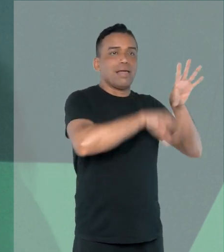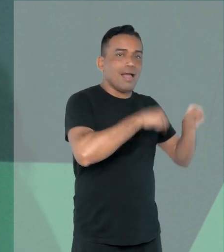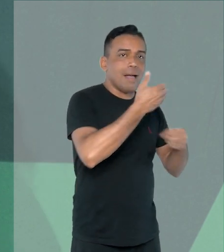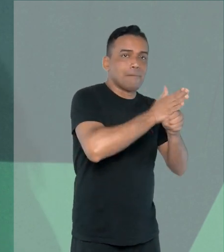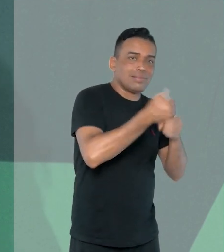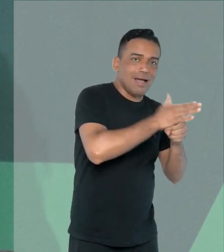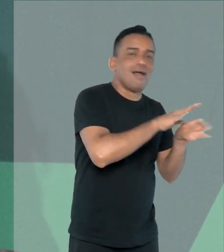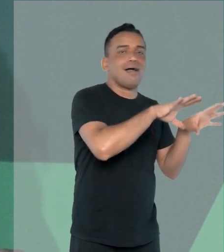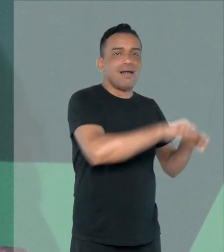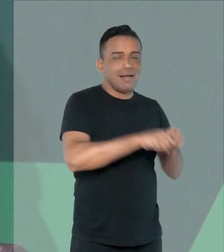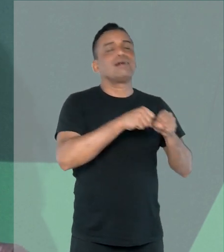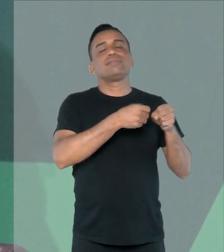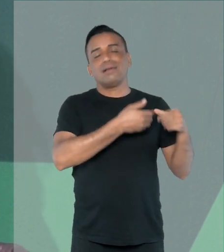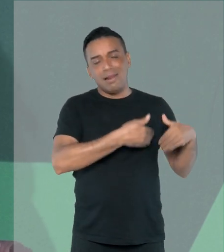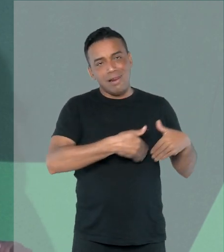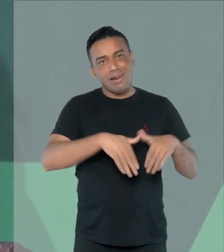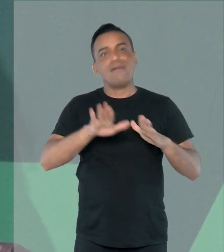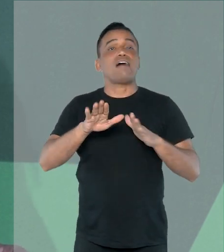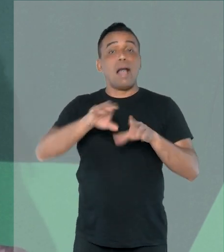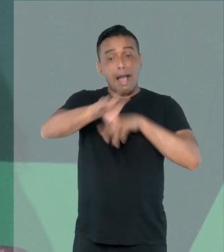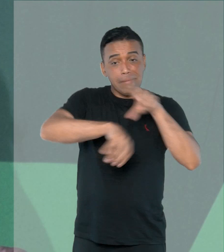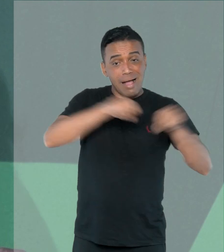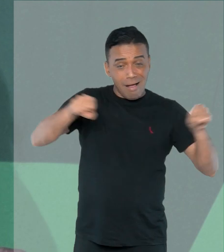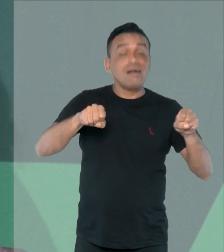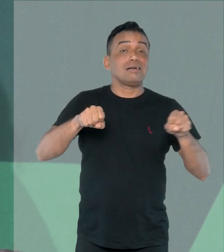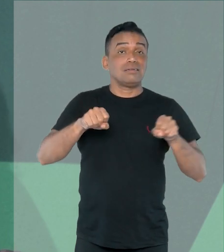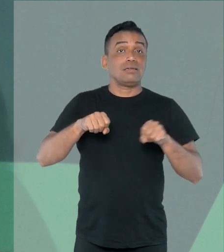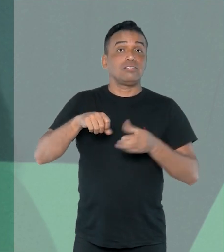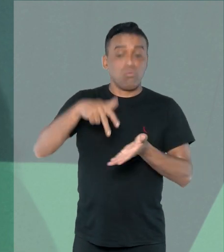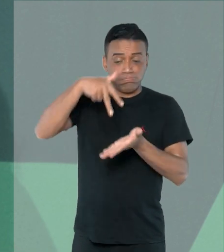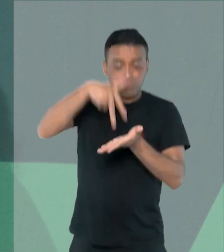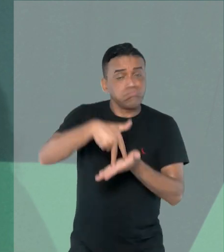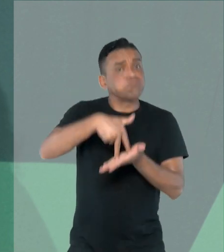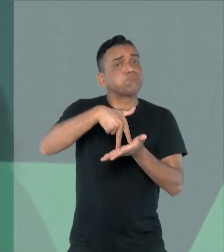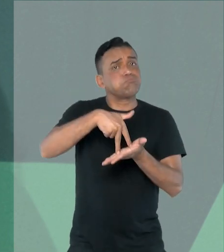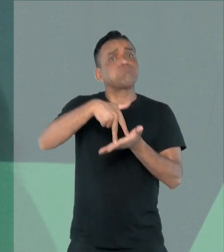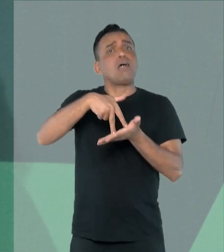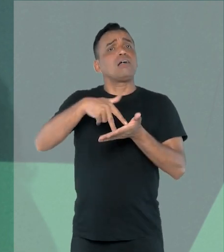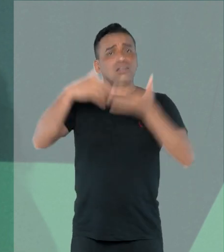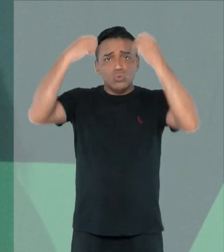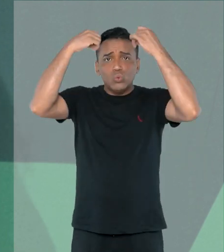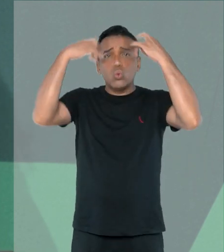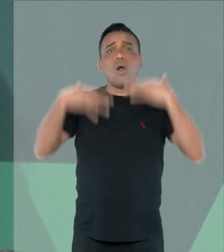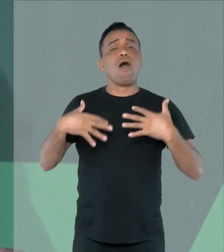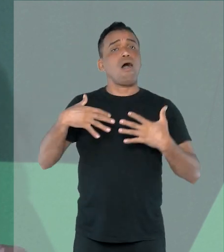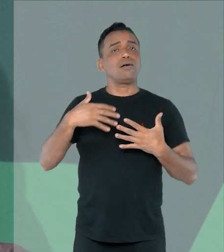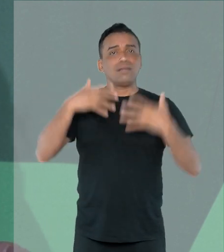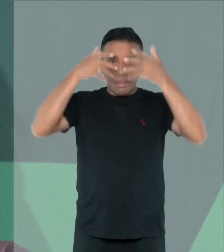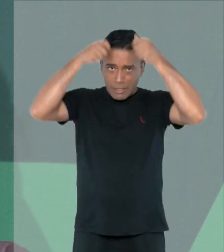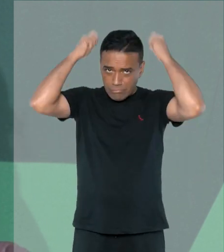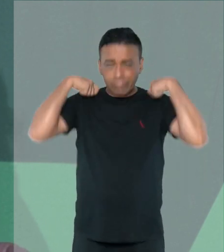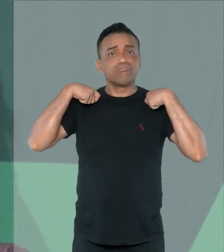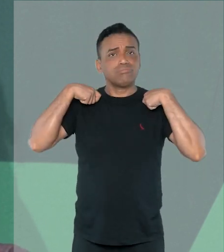firmeza. Agachadas, pernas separadas, suadas, cabeça descoberta e pés descalços, atacariam